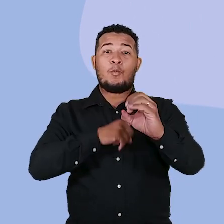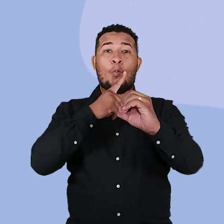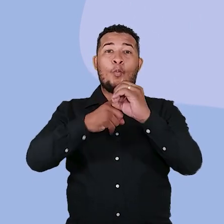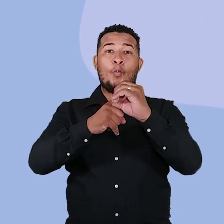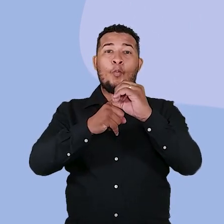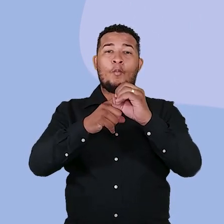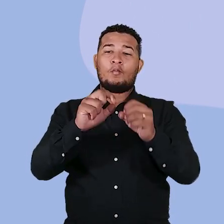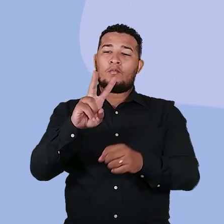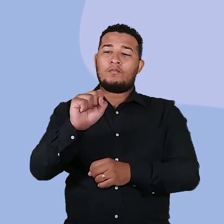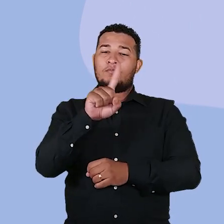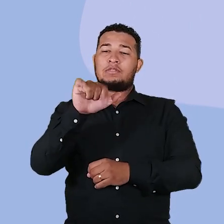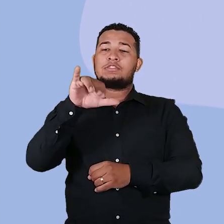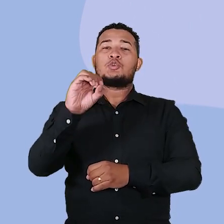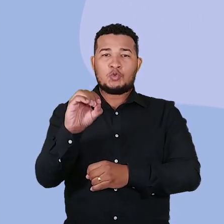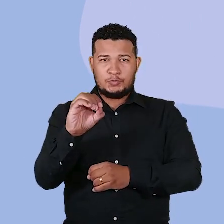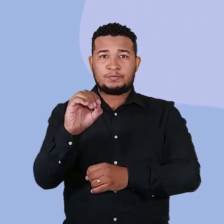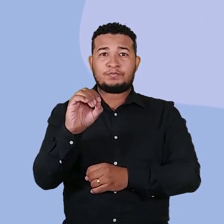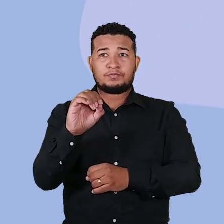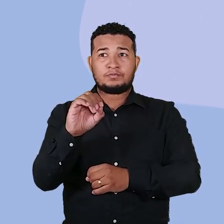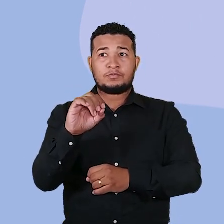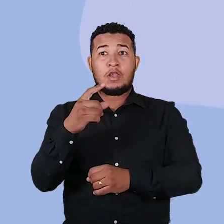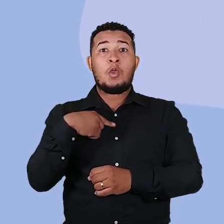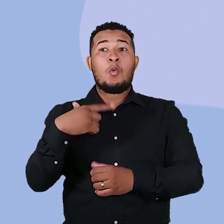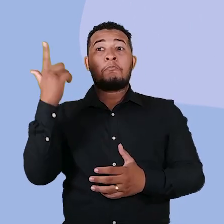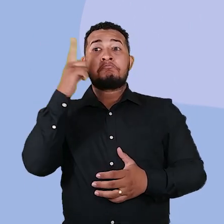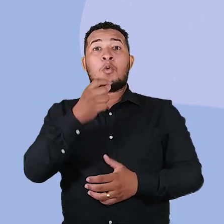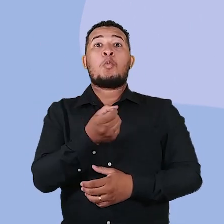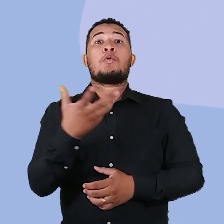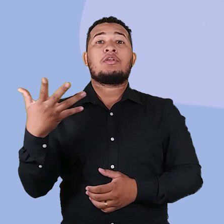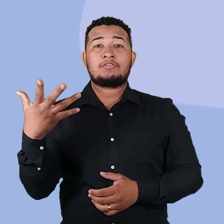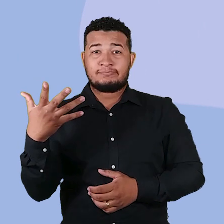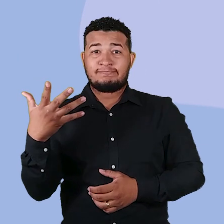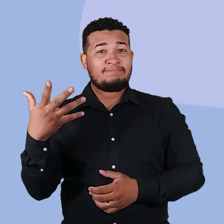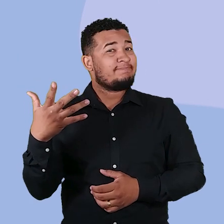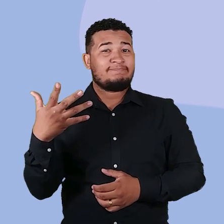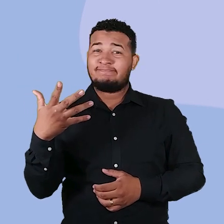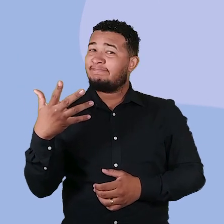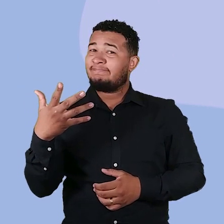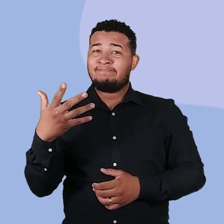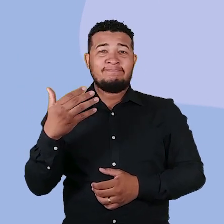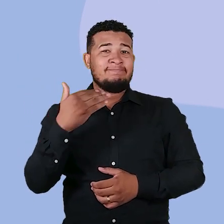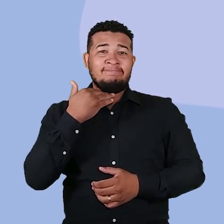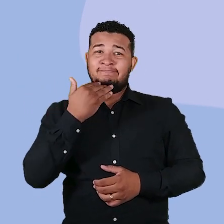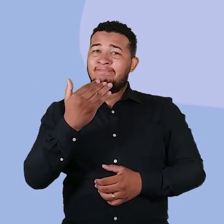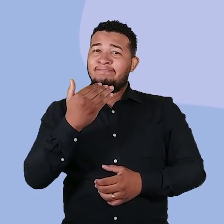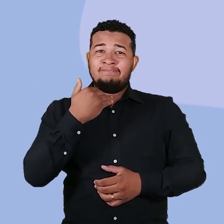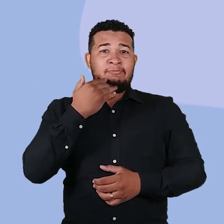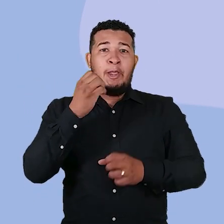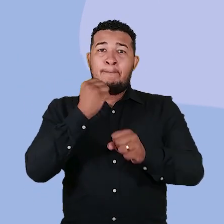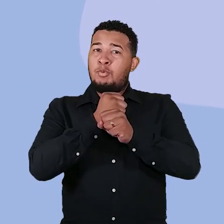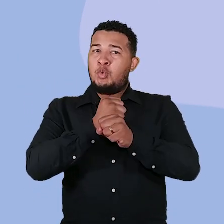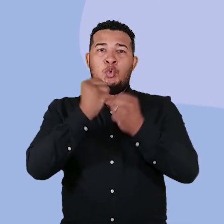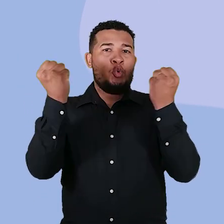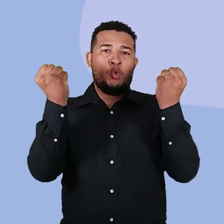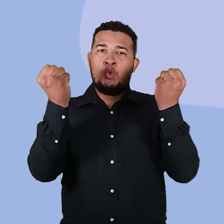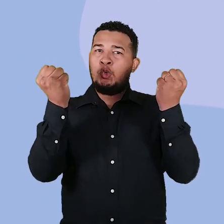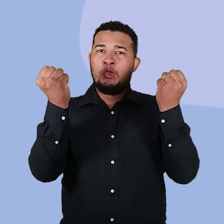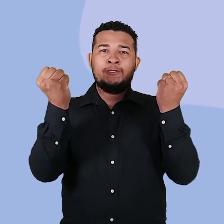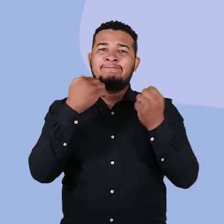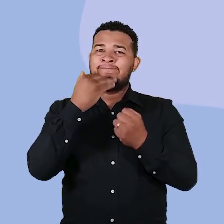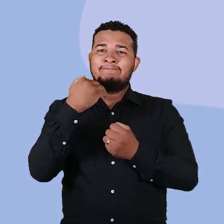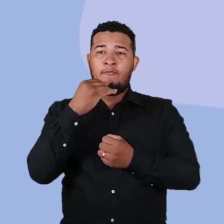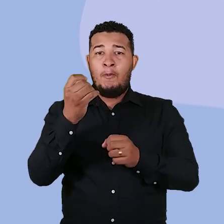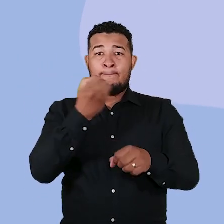nós dizemos aí tem um conjunto vazio eu te pergunto qual é a chance de você ganhar em nenhuma não há